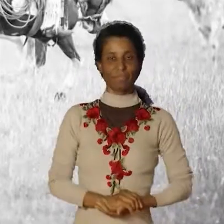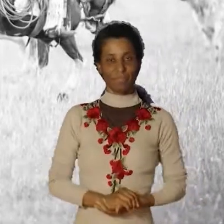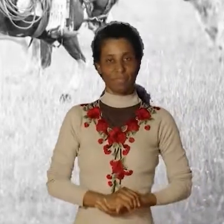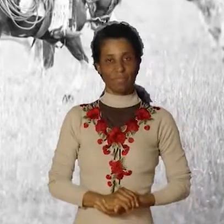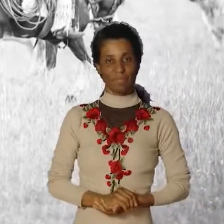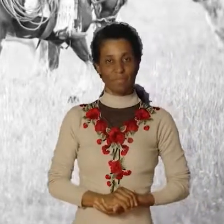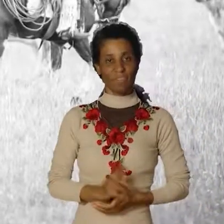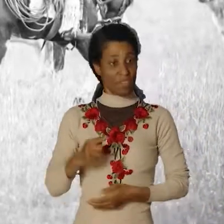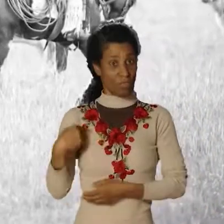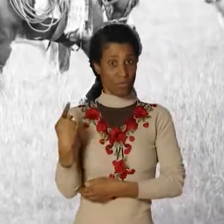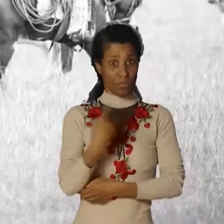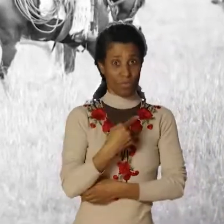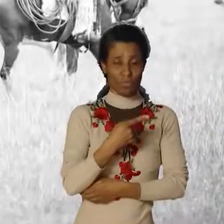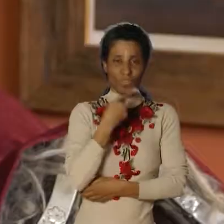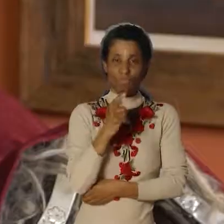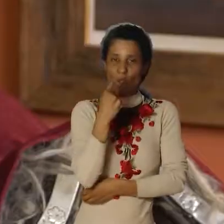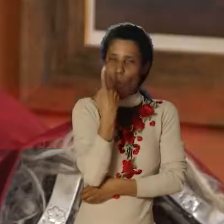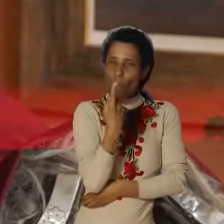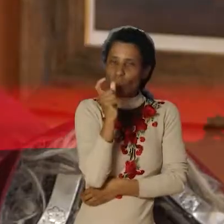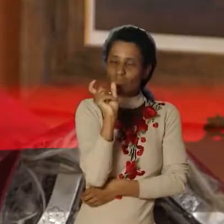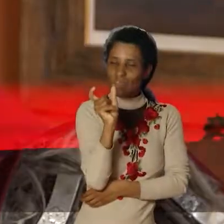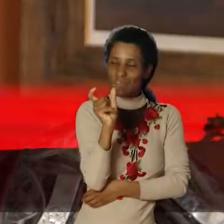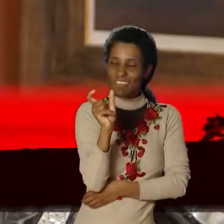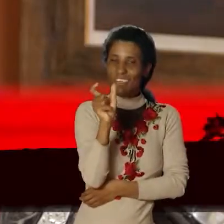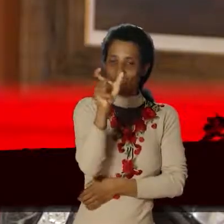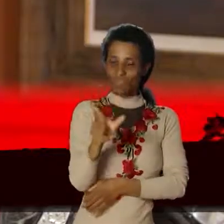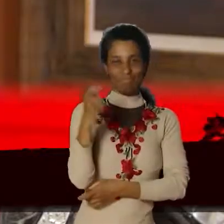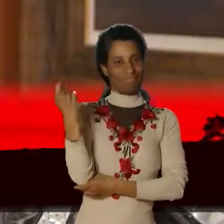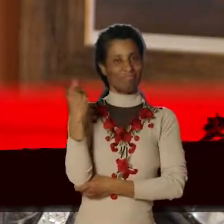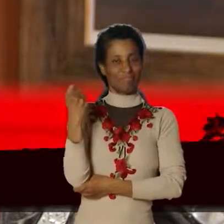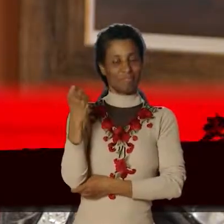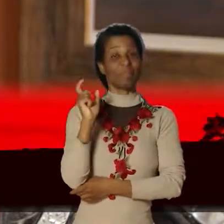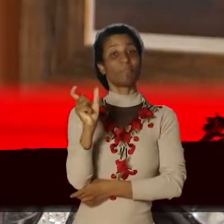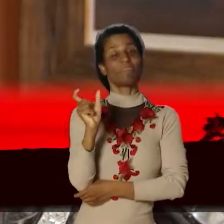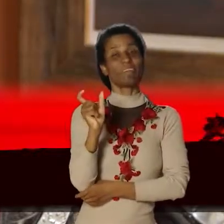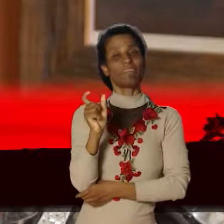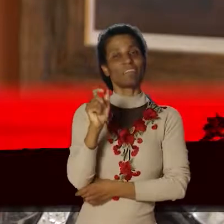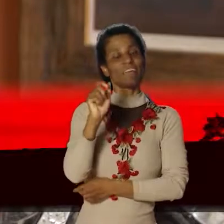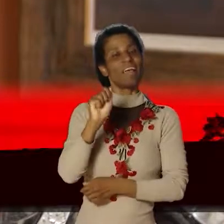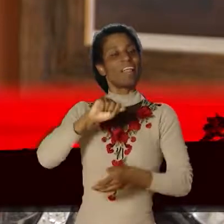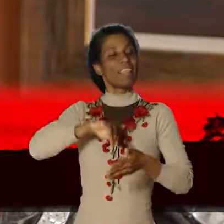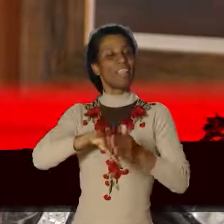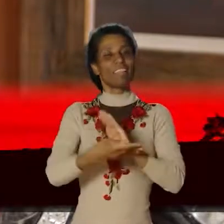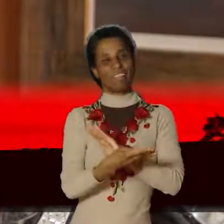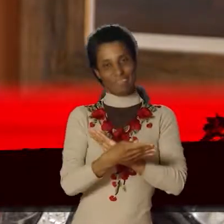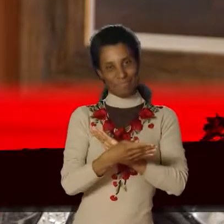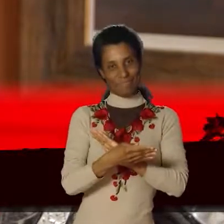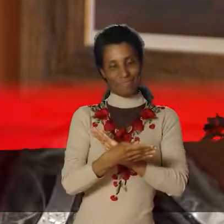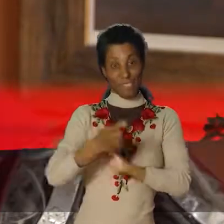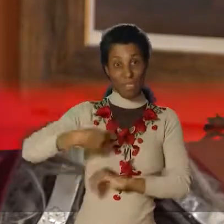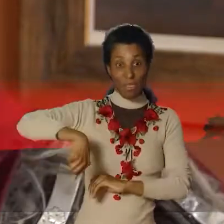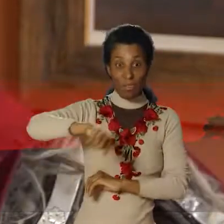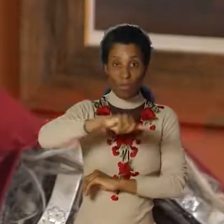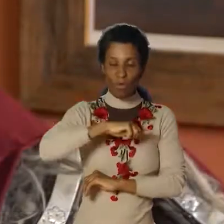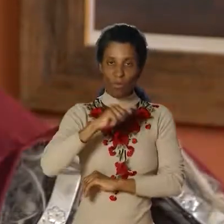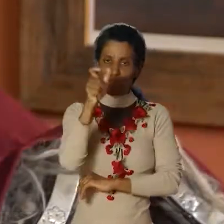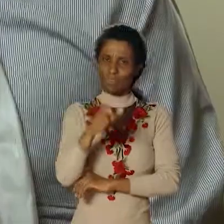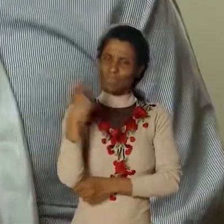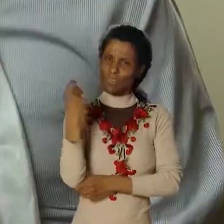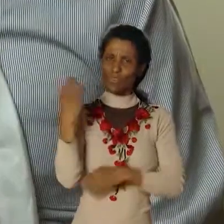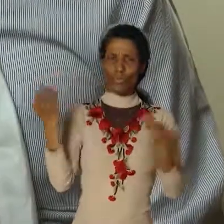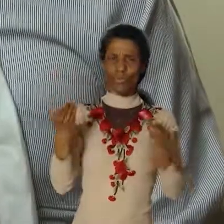histórica. Se nós pudéssemos falar uma única palavra sobre gaúcho, para mim essa palavra é